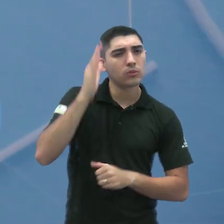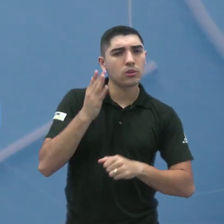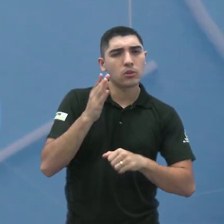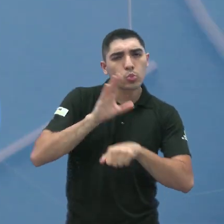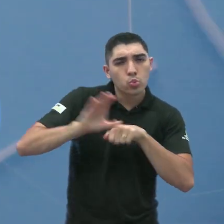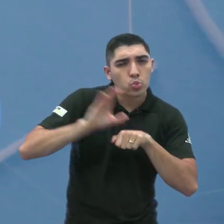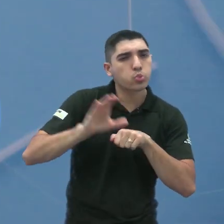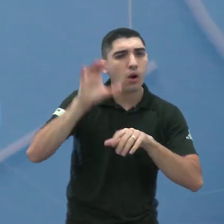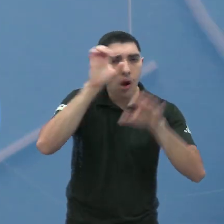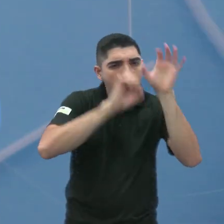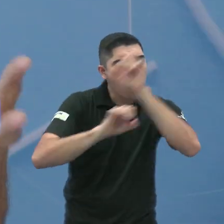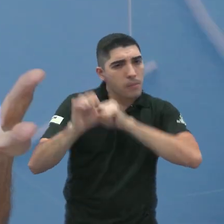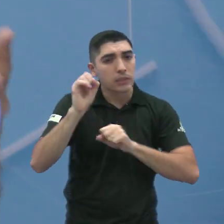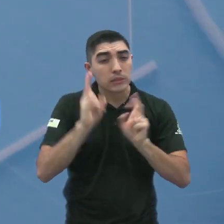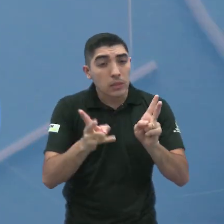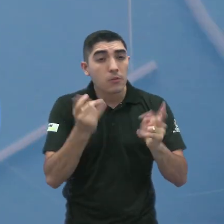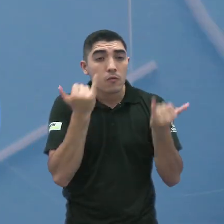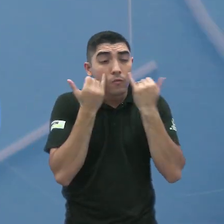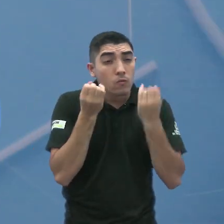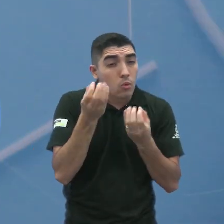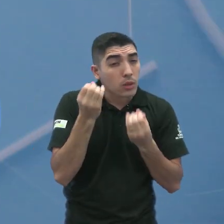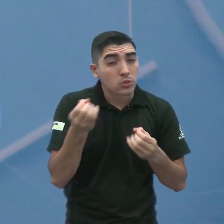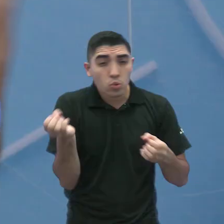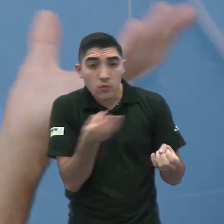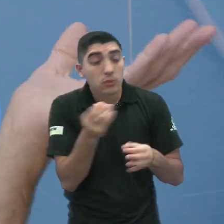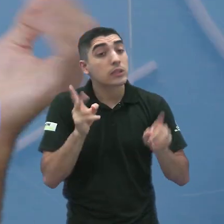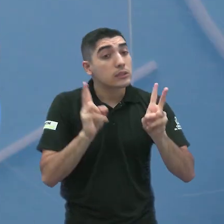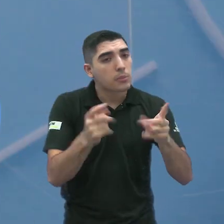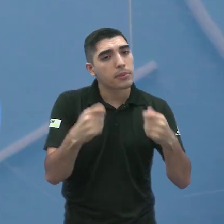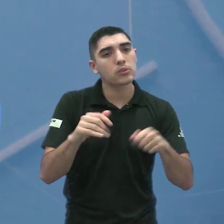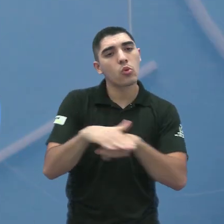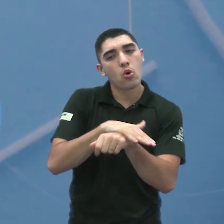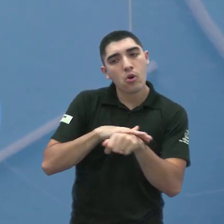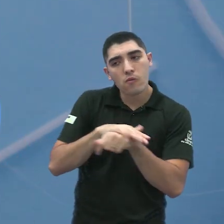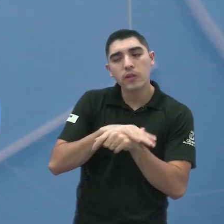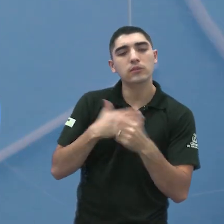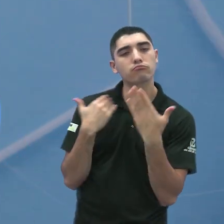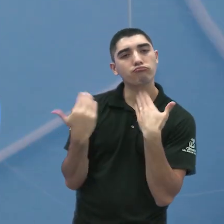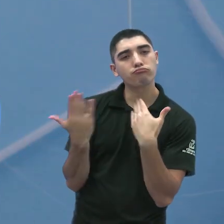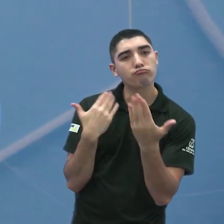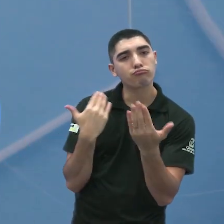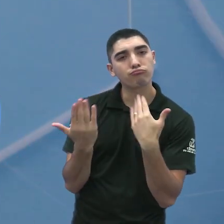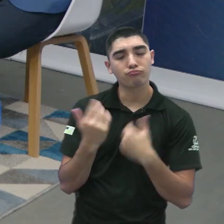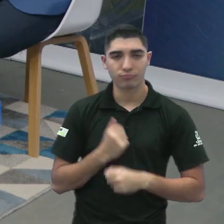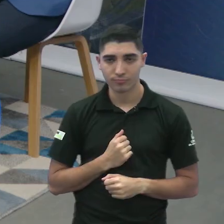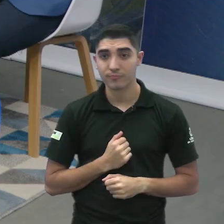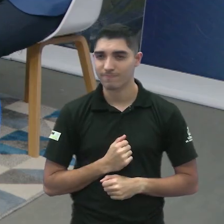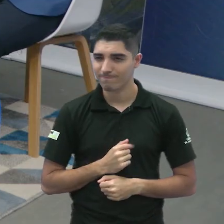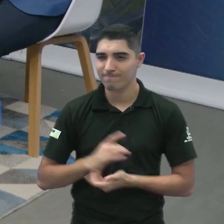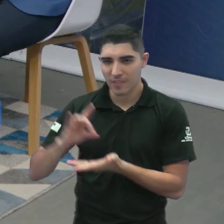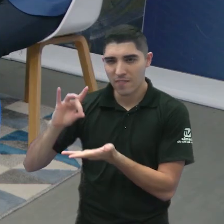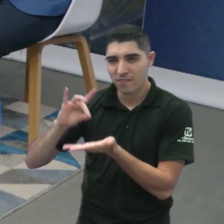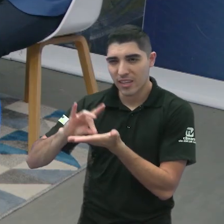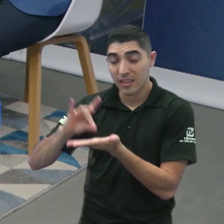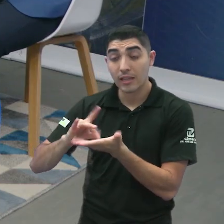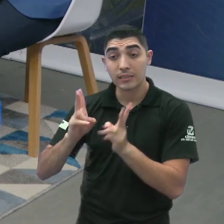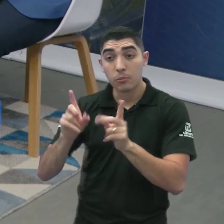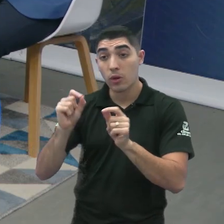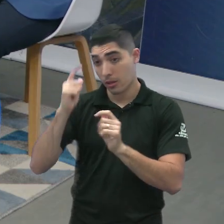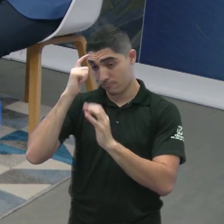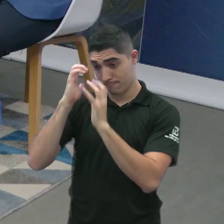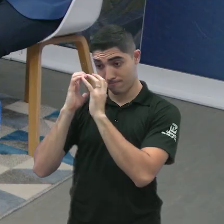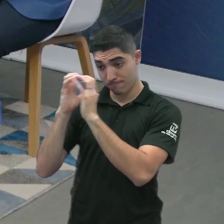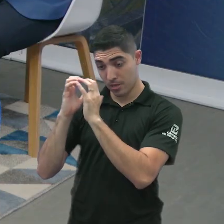buscar se atualizar e ter ali o tempo de escuta, como a Helena falou. Exatamente. Olha, a gente costuma falar, né, que a